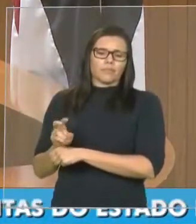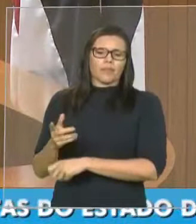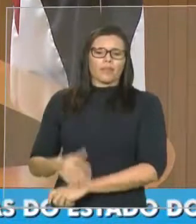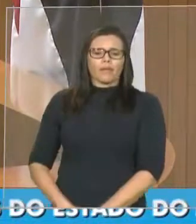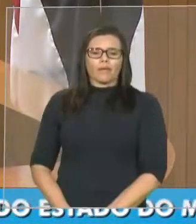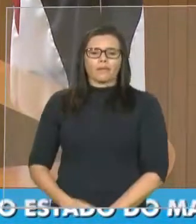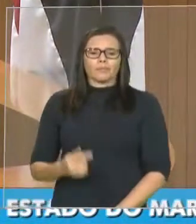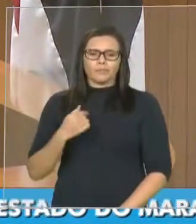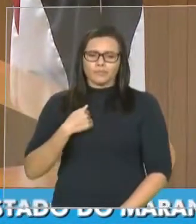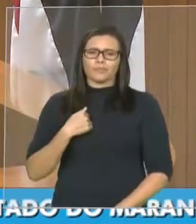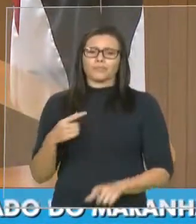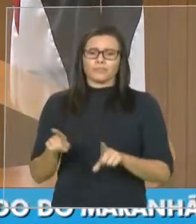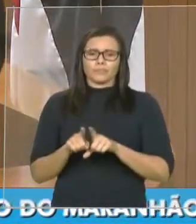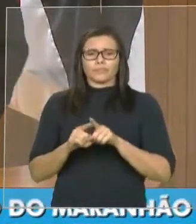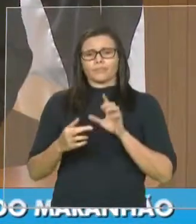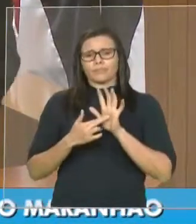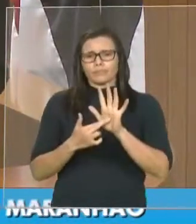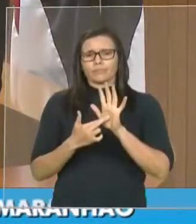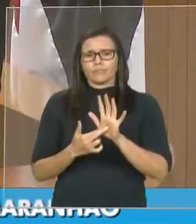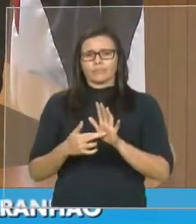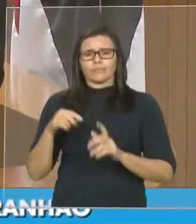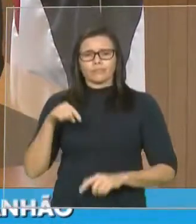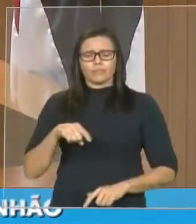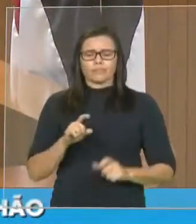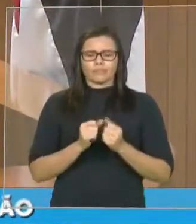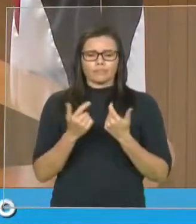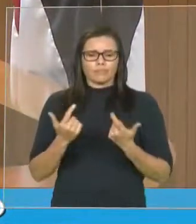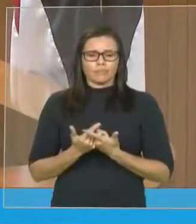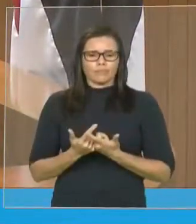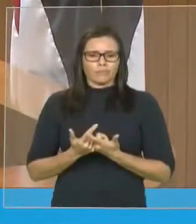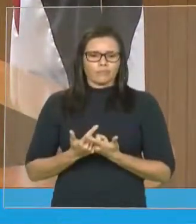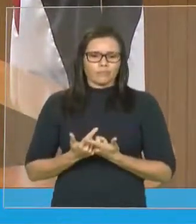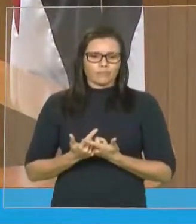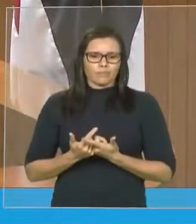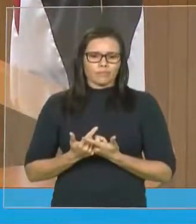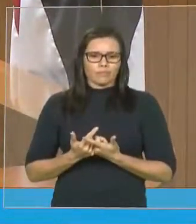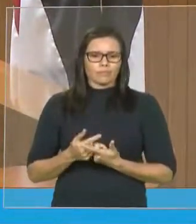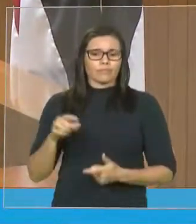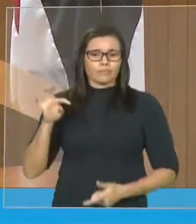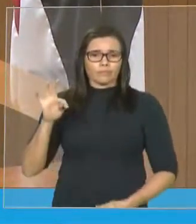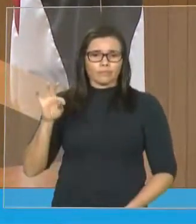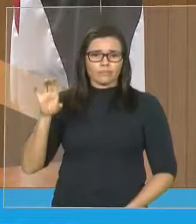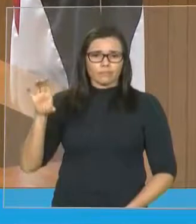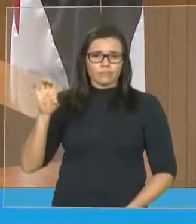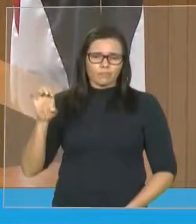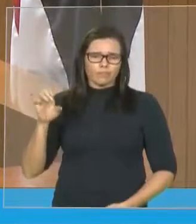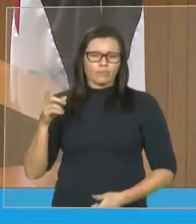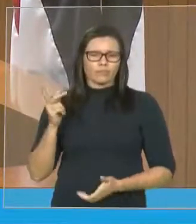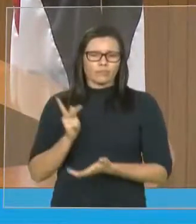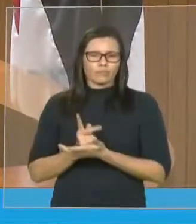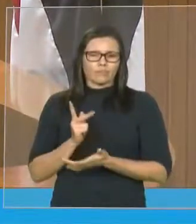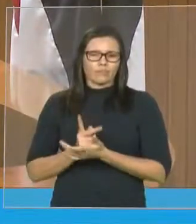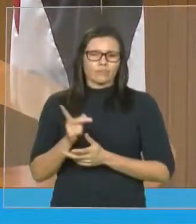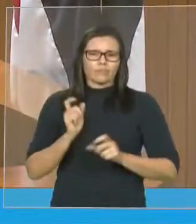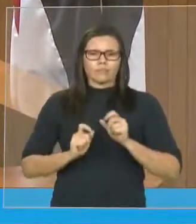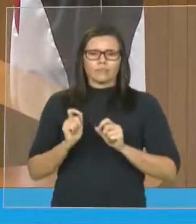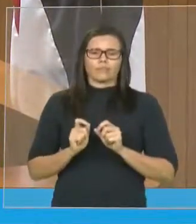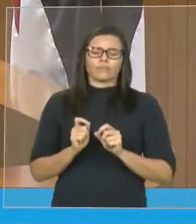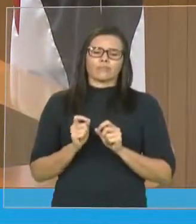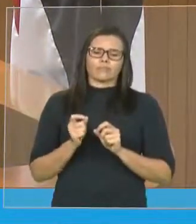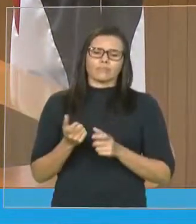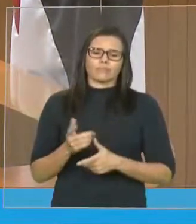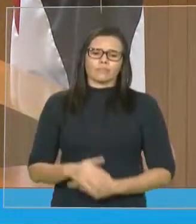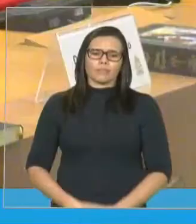esse corpo funcional aqui na Assembleia. Então, o Tribunal de Contas tem se pautado por isso, pela excelência. Excelência em quê? Excelência na exigência